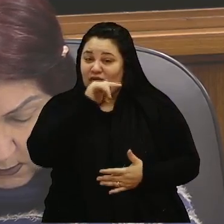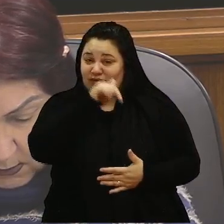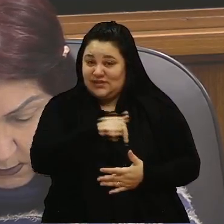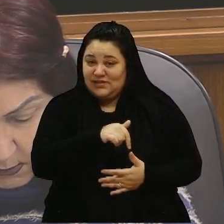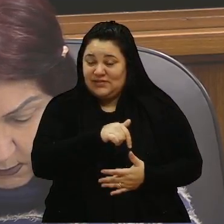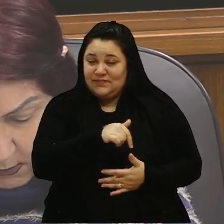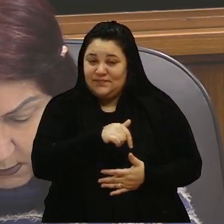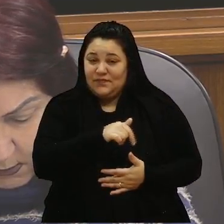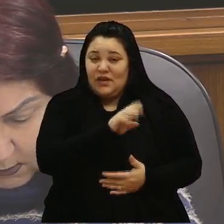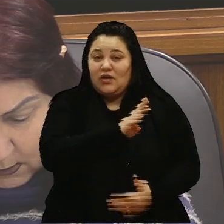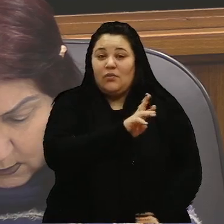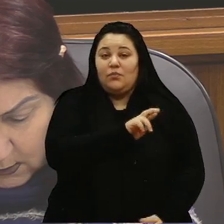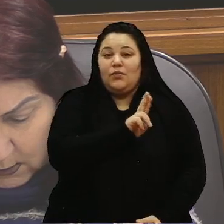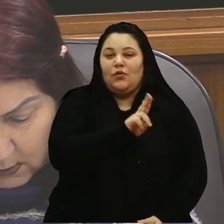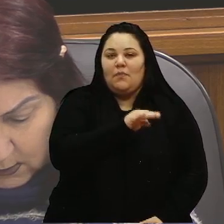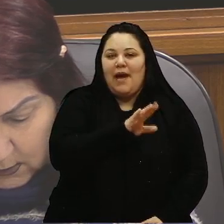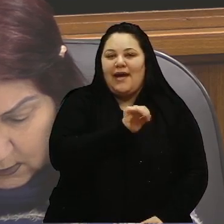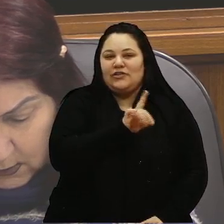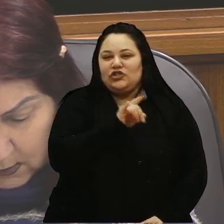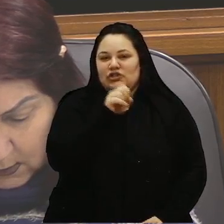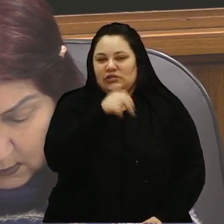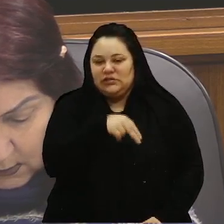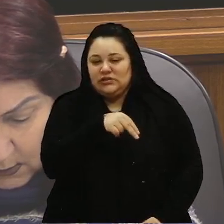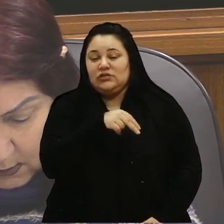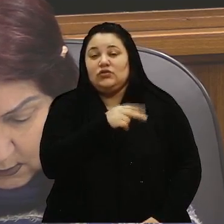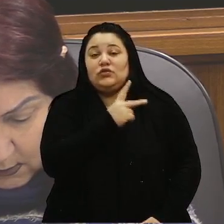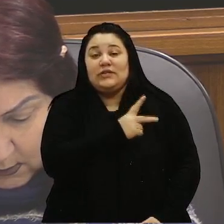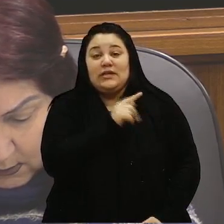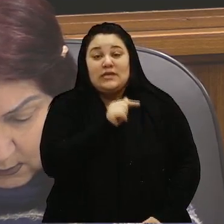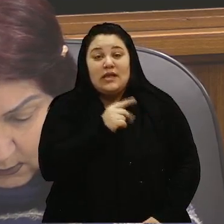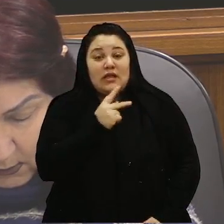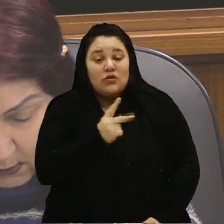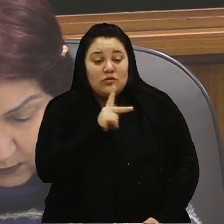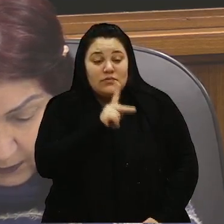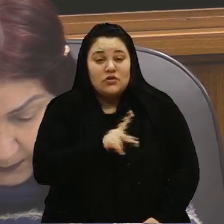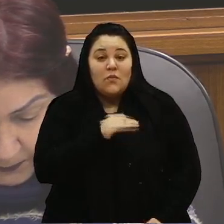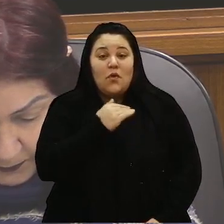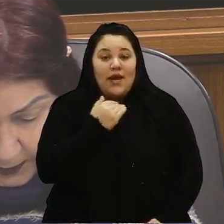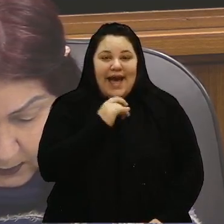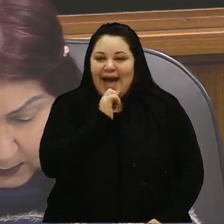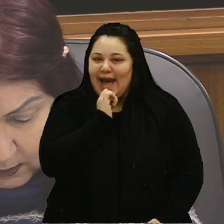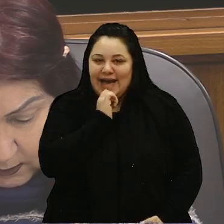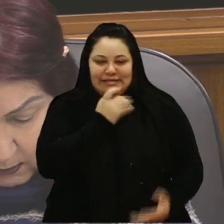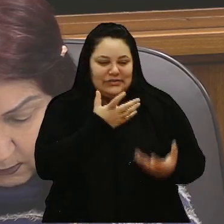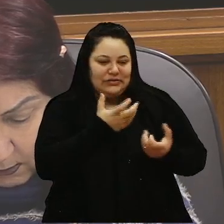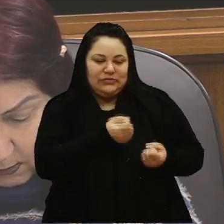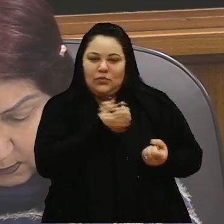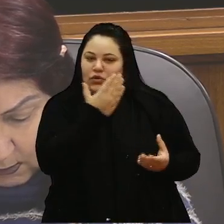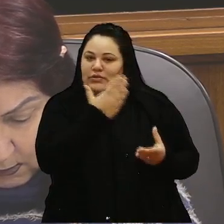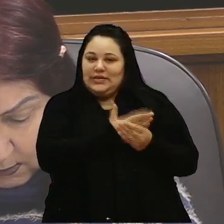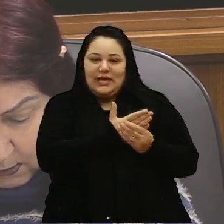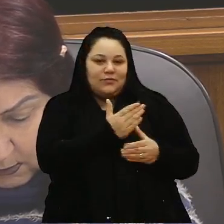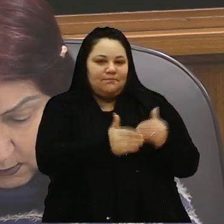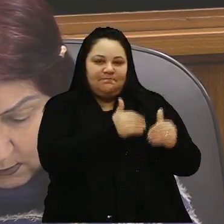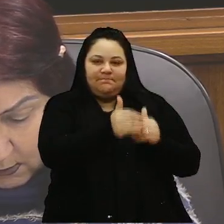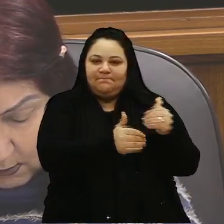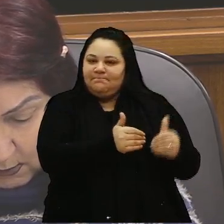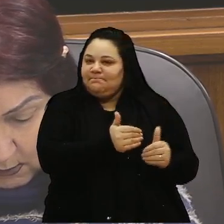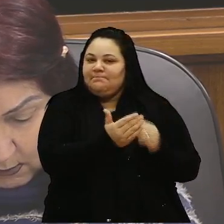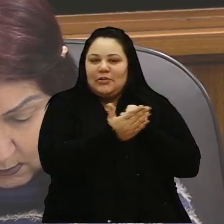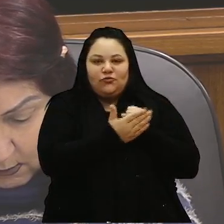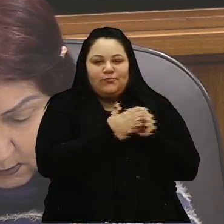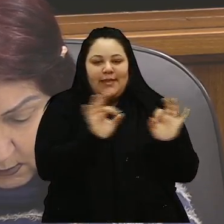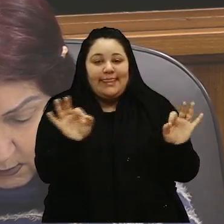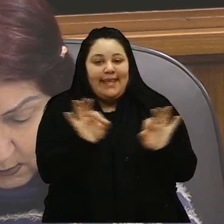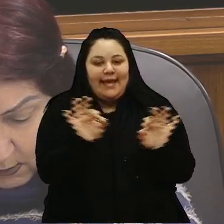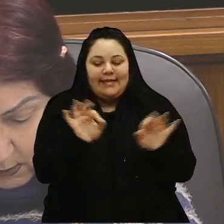de Brumadinho, onde 272 pessoas morreram e ainda não tiveram o auxílio necessário, e aqui, no